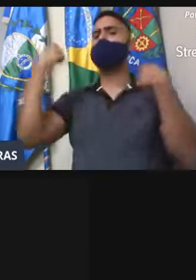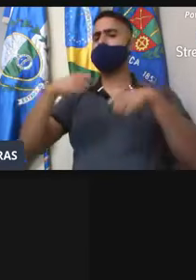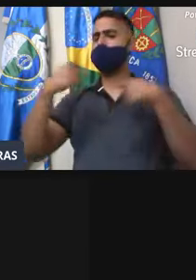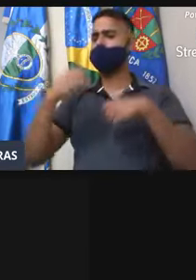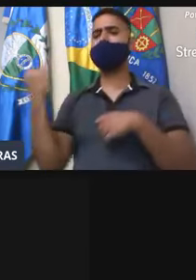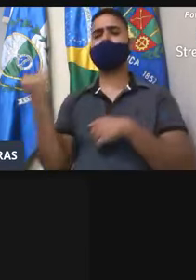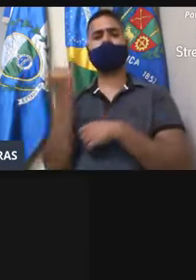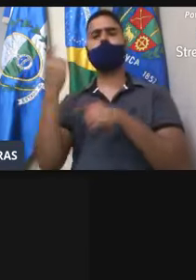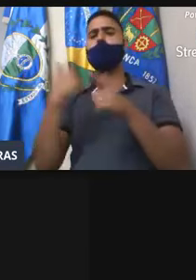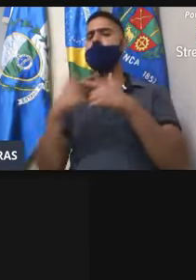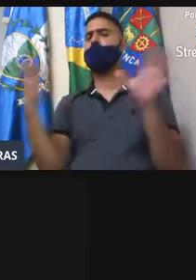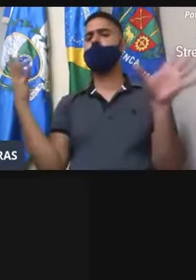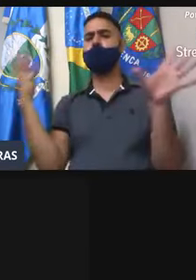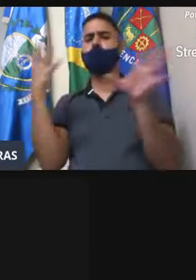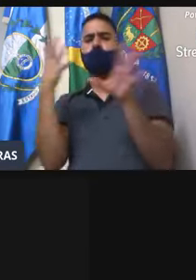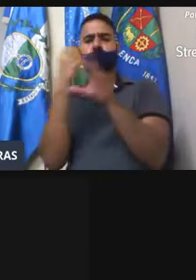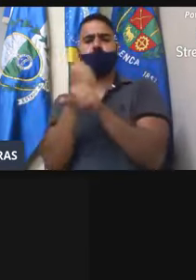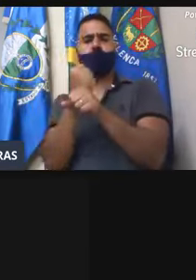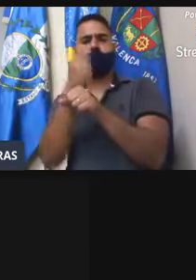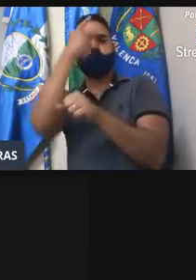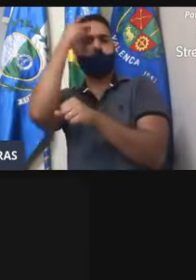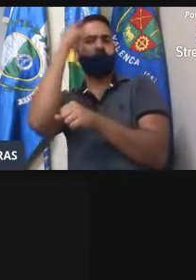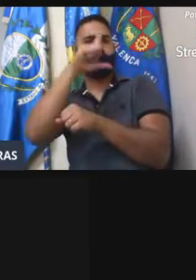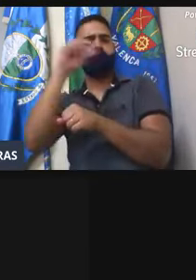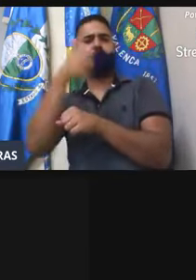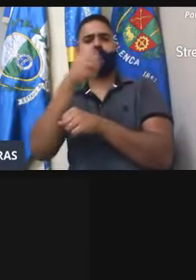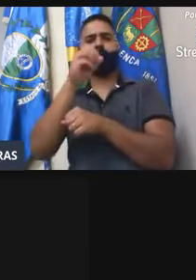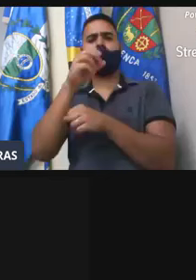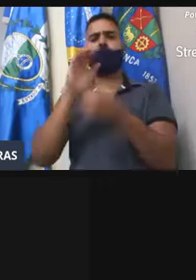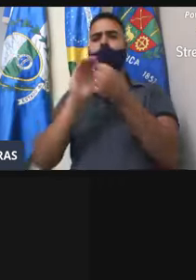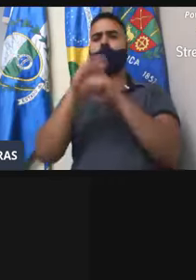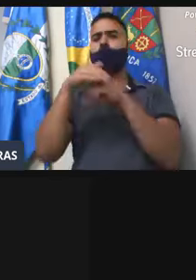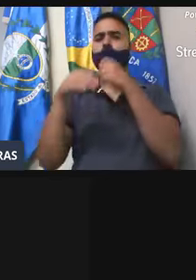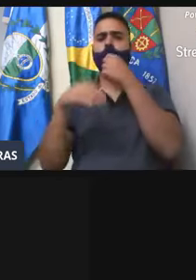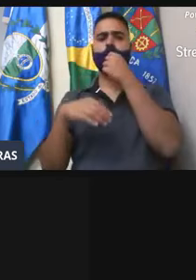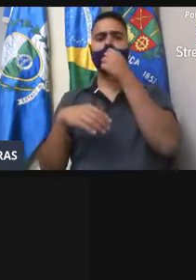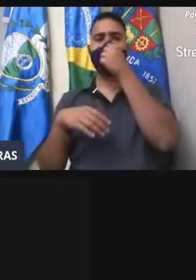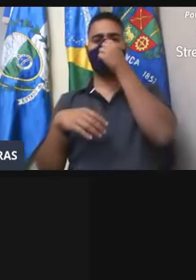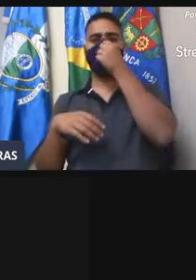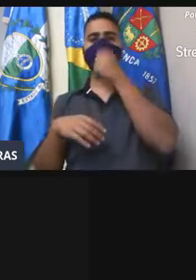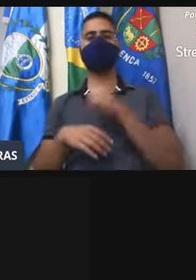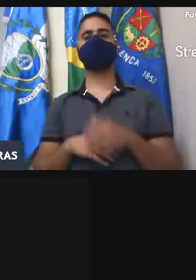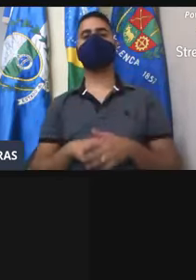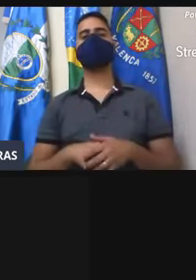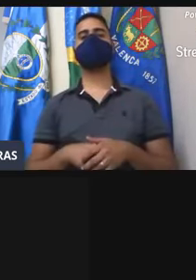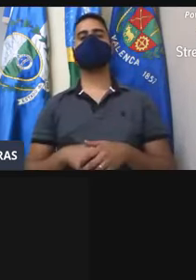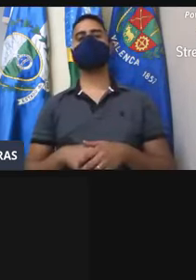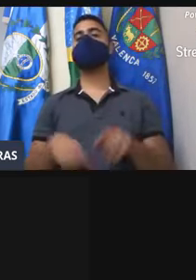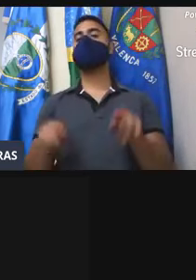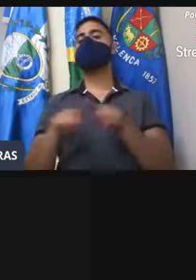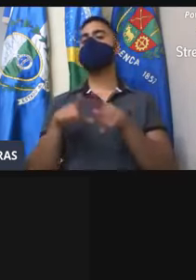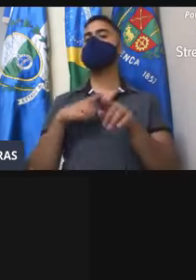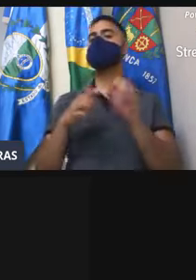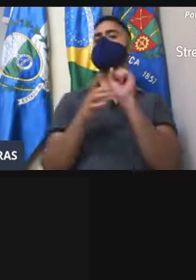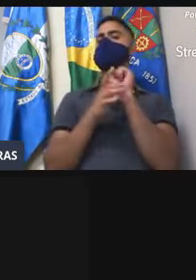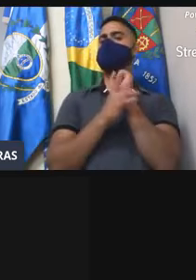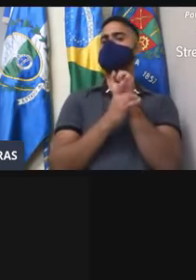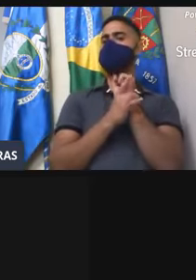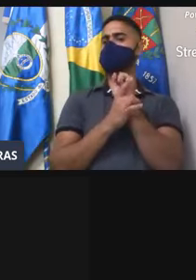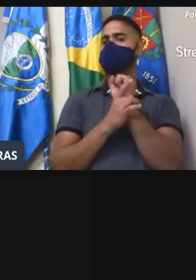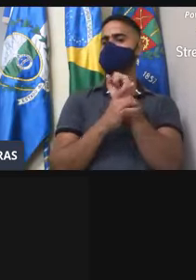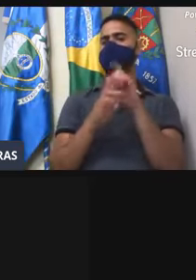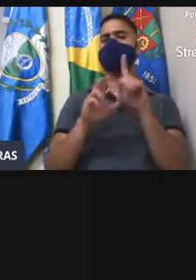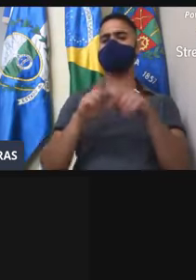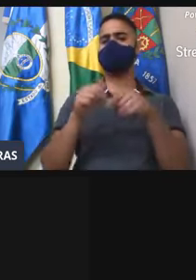Ali é muito escuro. O pessoal sai dali depois das 10 da noite. Então, é a questão da qualidade de atendimento, segurança. Então, é pedir isso